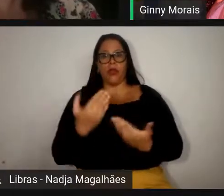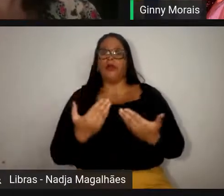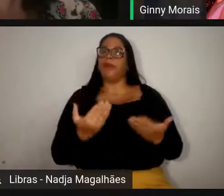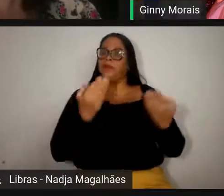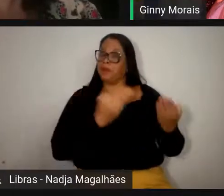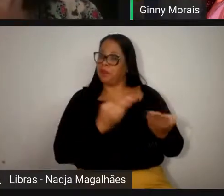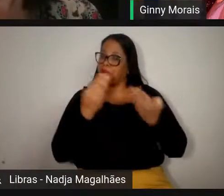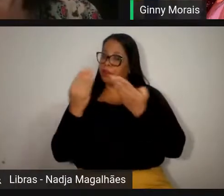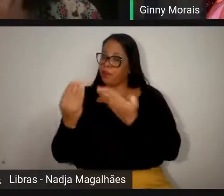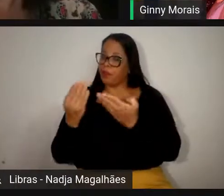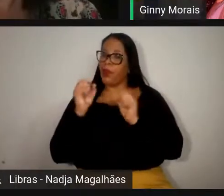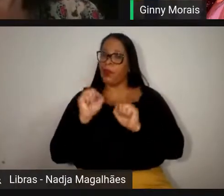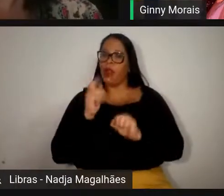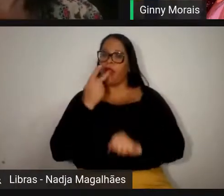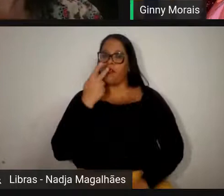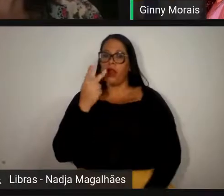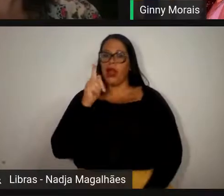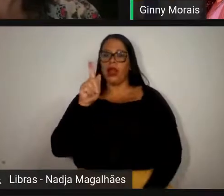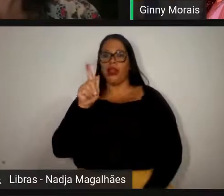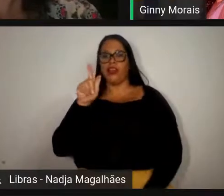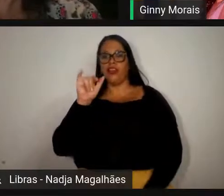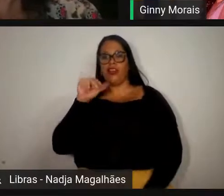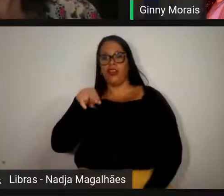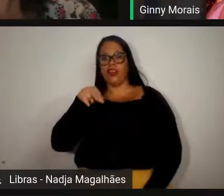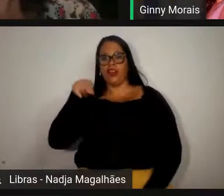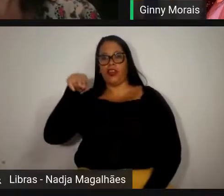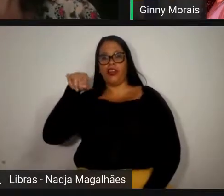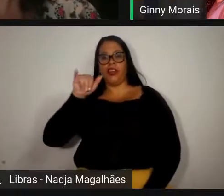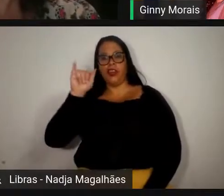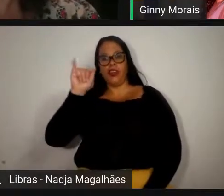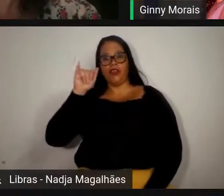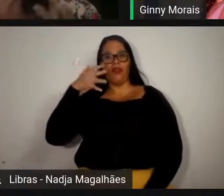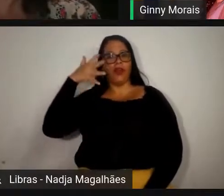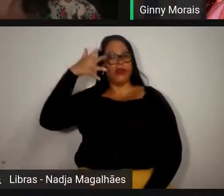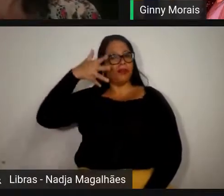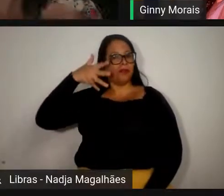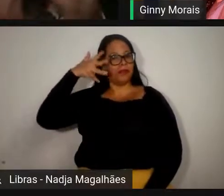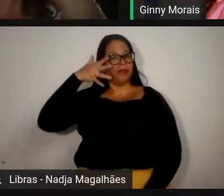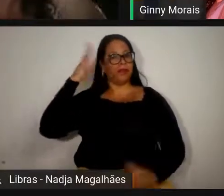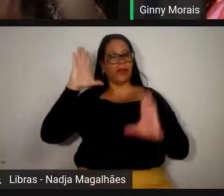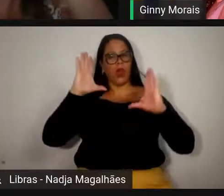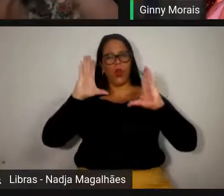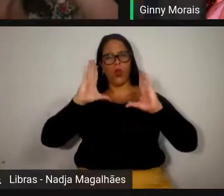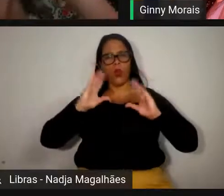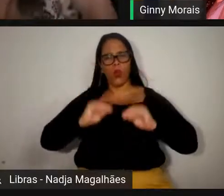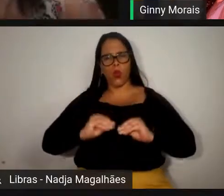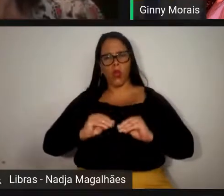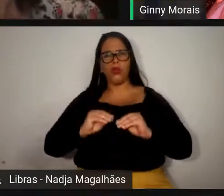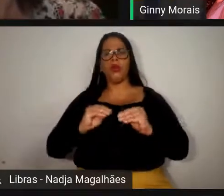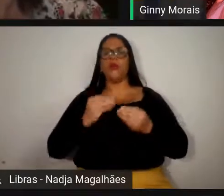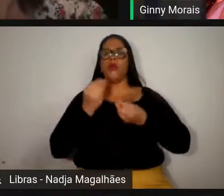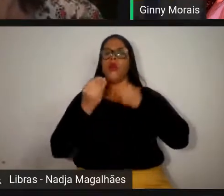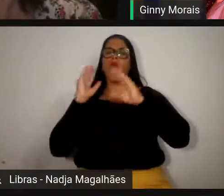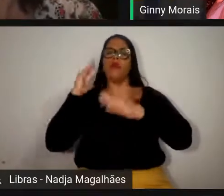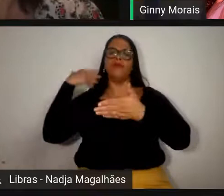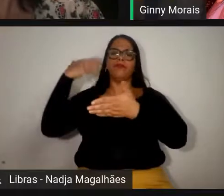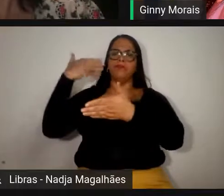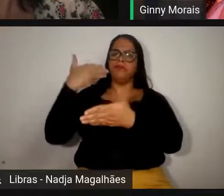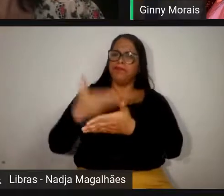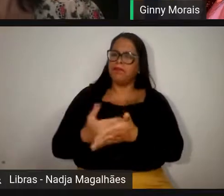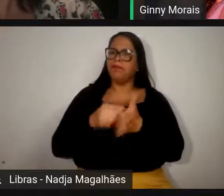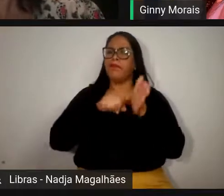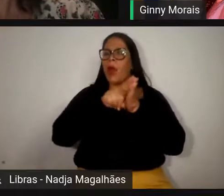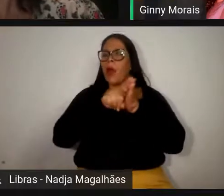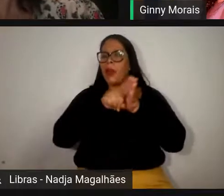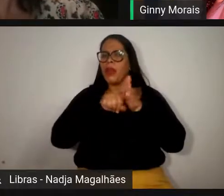palavra. A Dini vai fazer uma apresentação inicial para a gente, um resumo bem breve do que foi o trabalho da pesquisa dela,